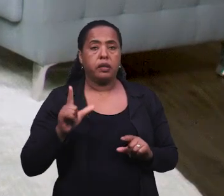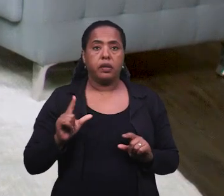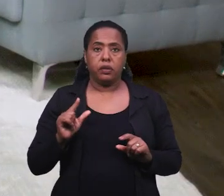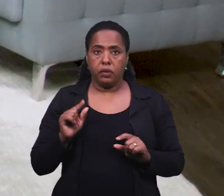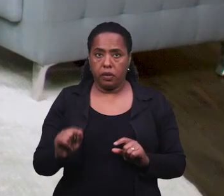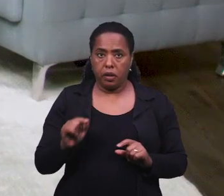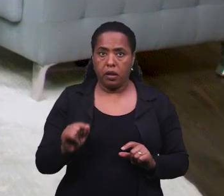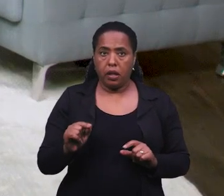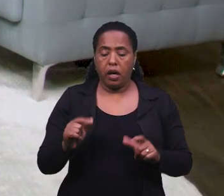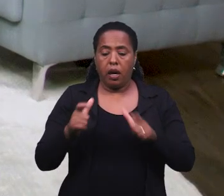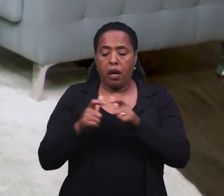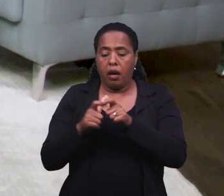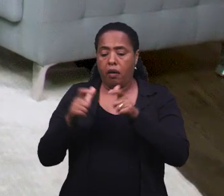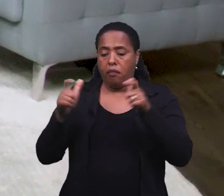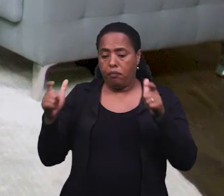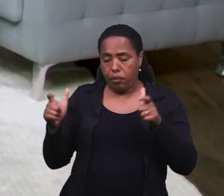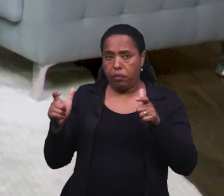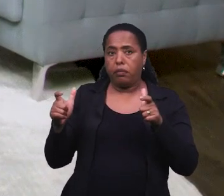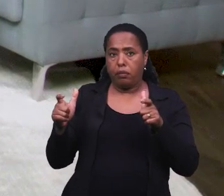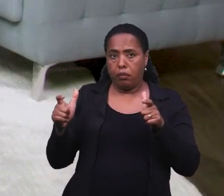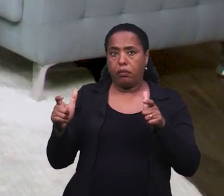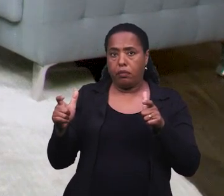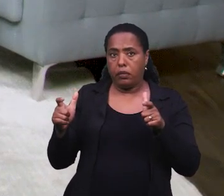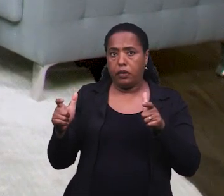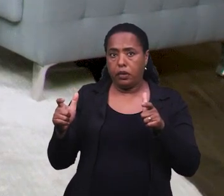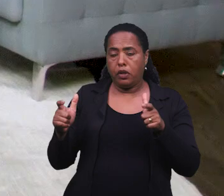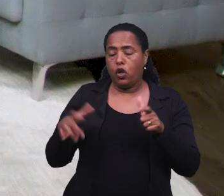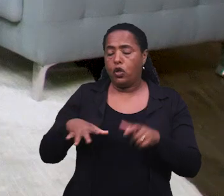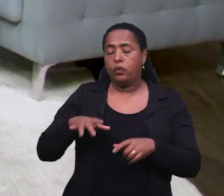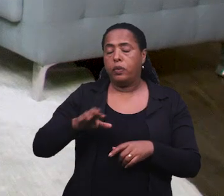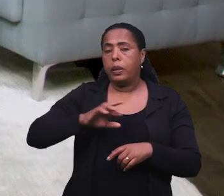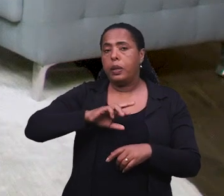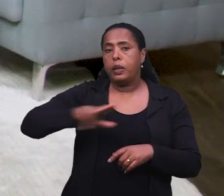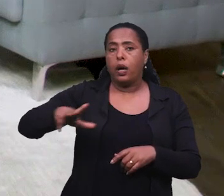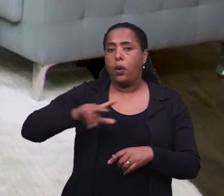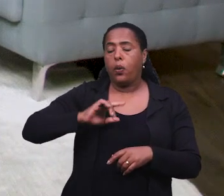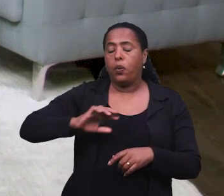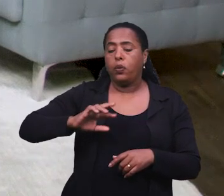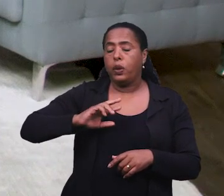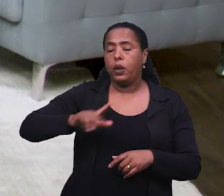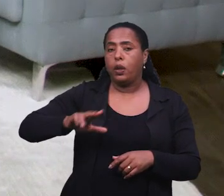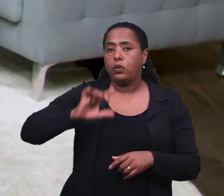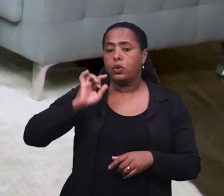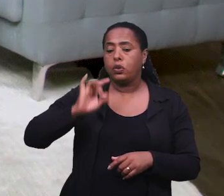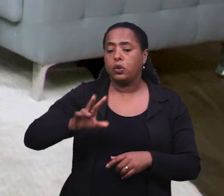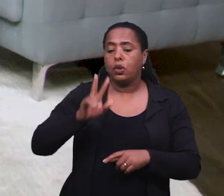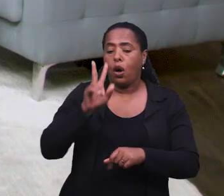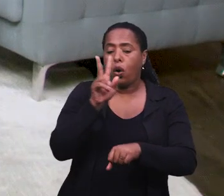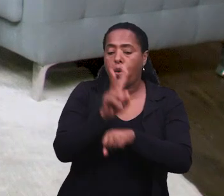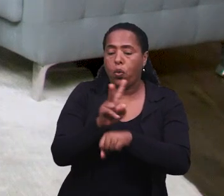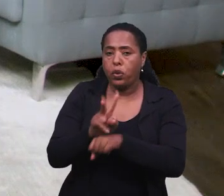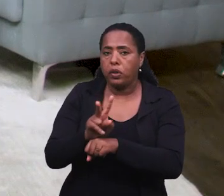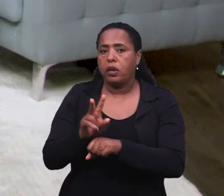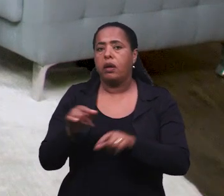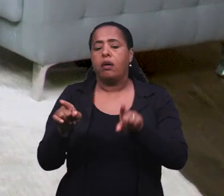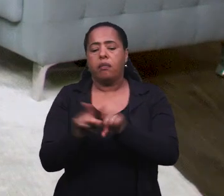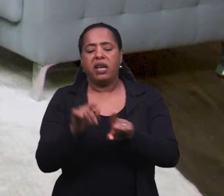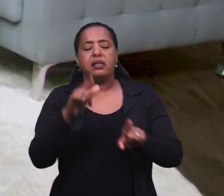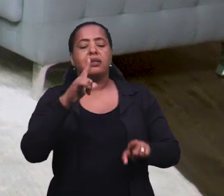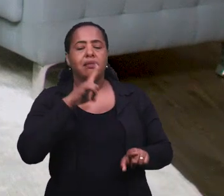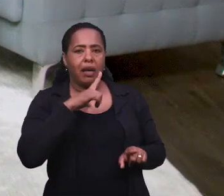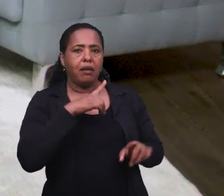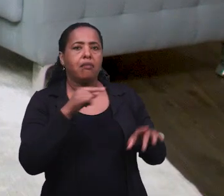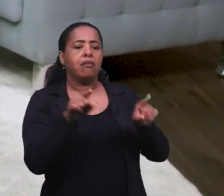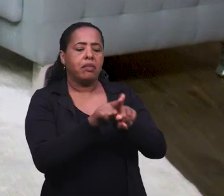através desses meios de comunicação, mas também a igreja local tem um papel fundamental de assistir. Eu, por exemplo, tenho na